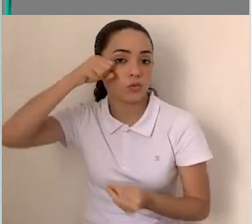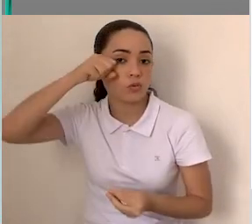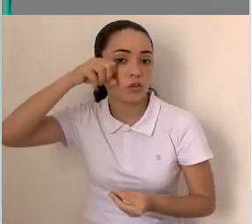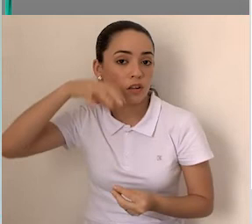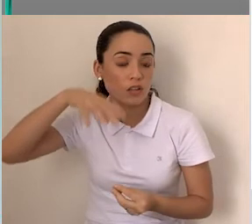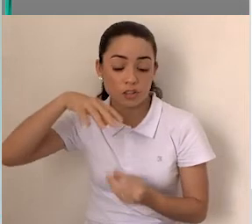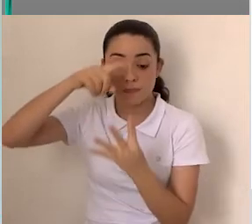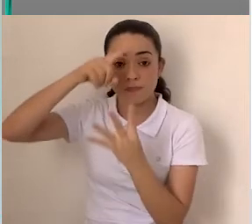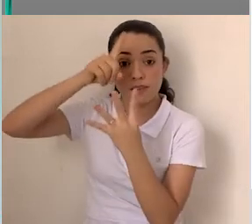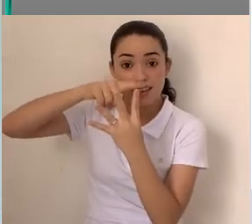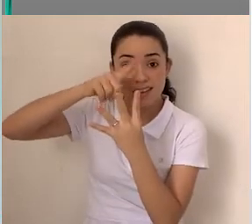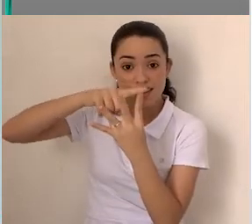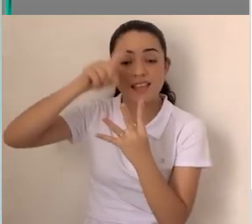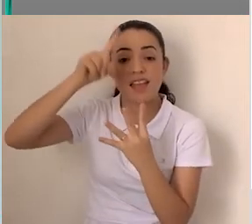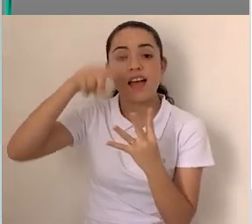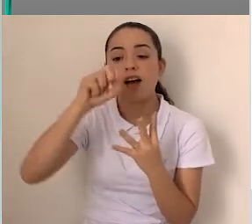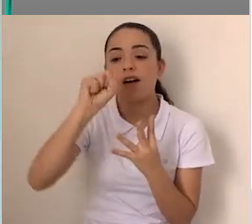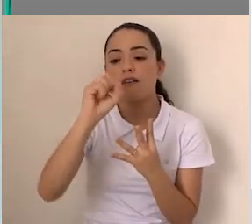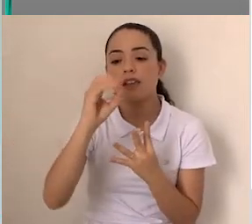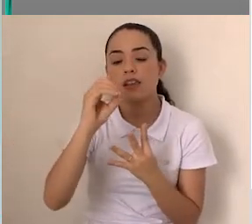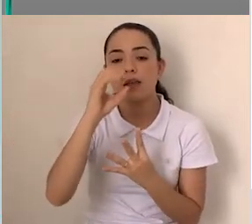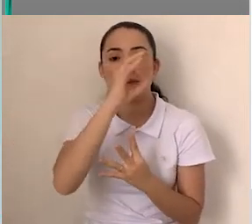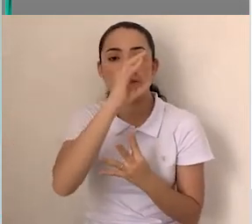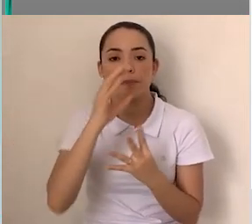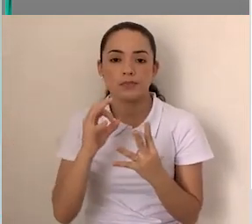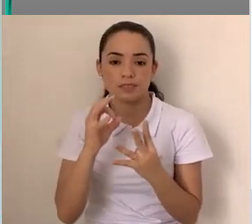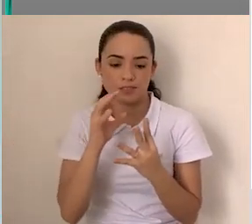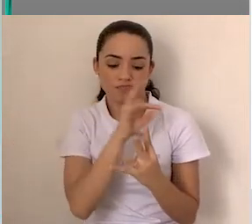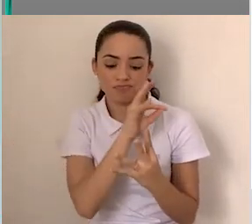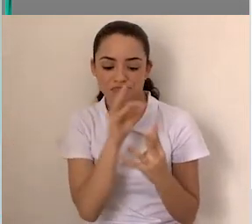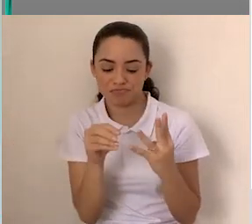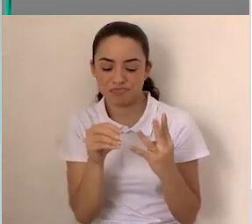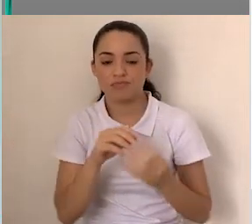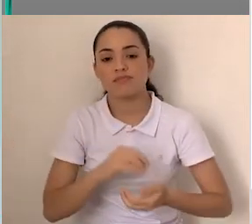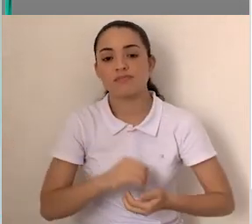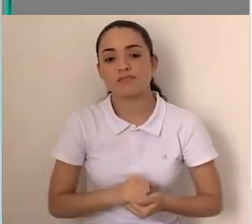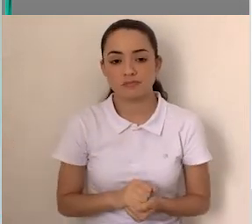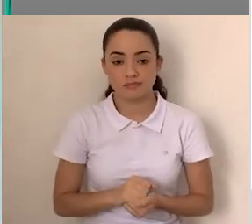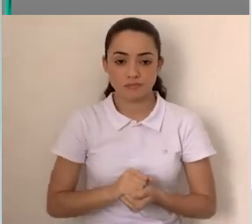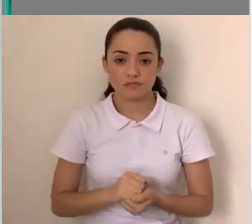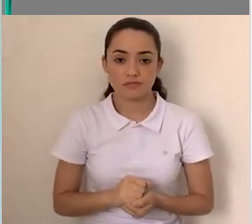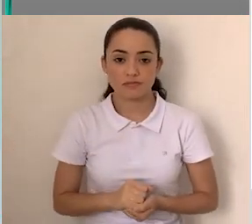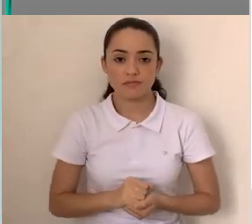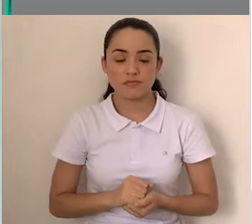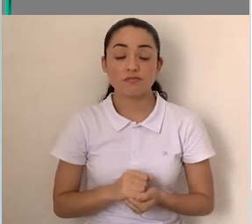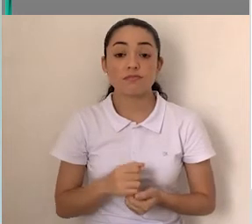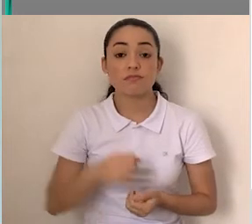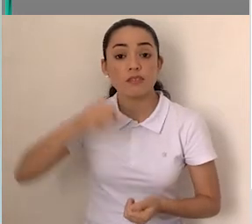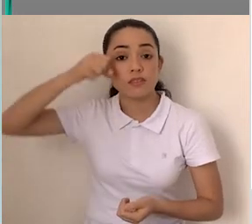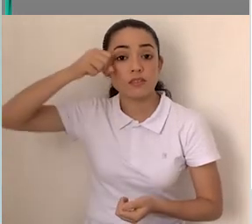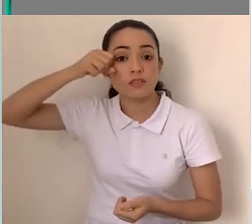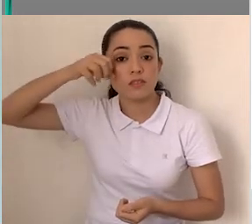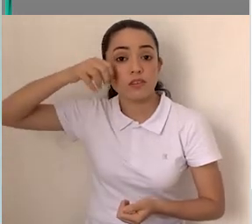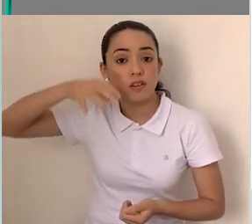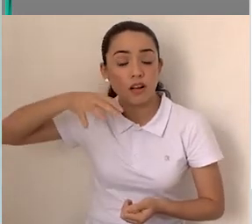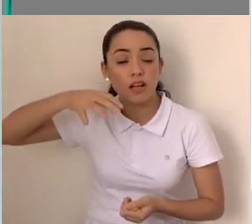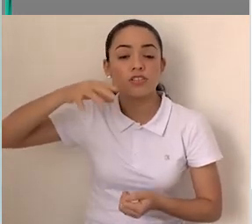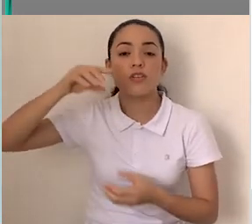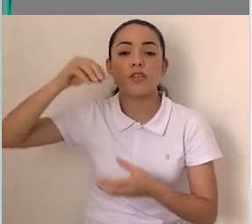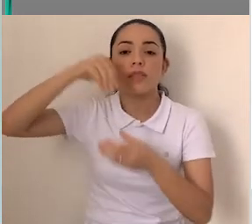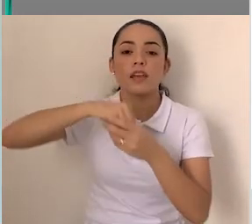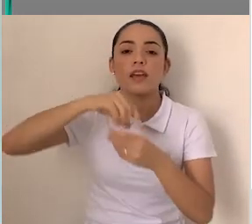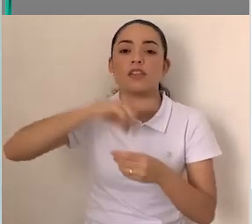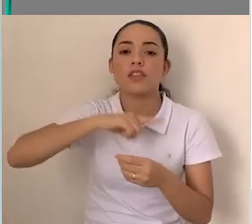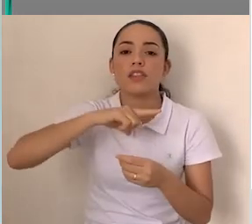representam 95% de todo o colágeno, sendo que o tipo 1 responde por 80% destes